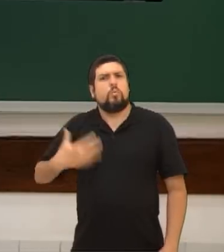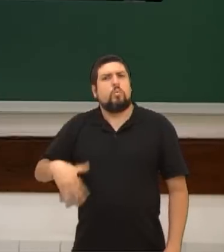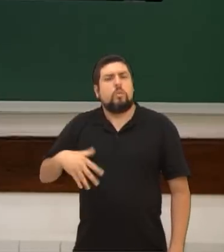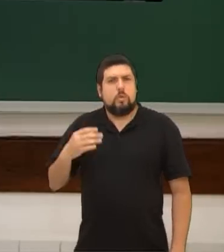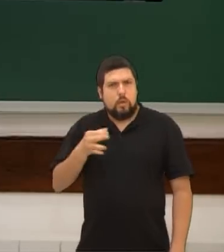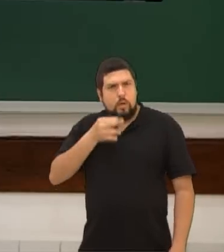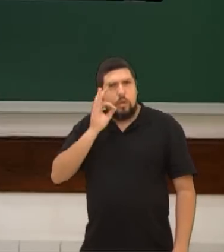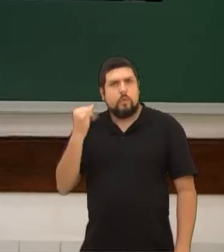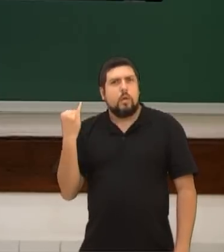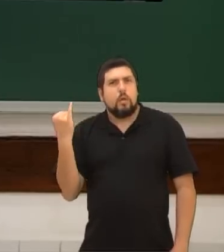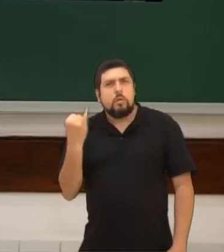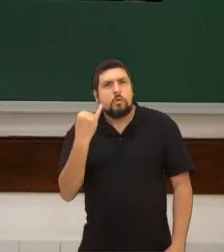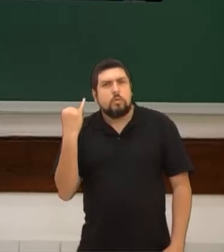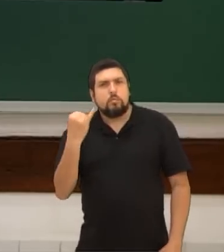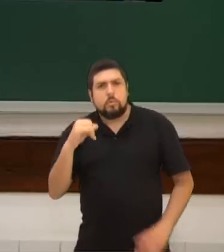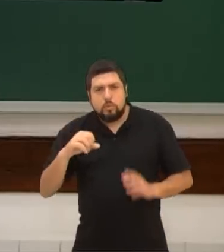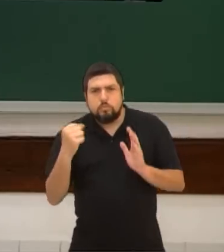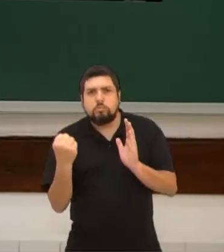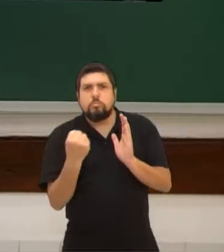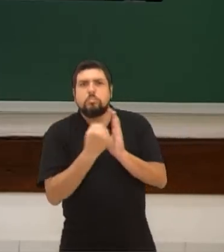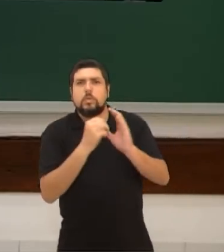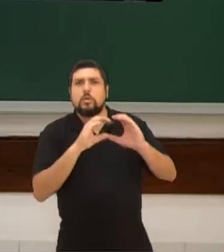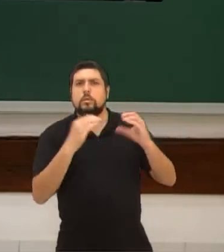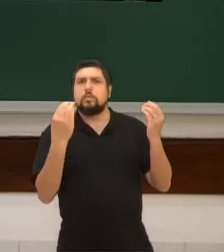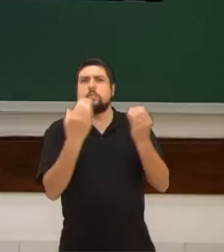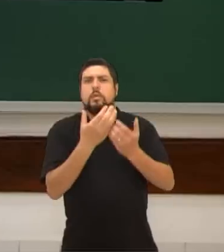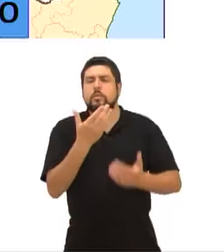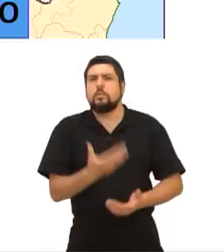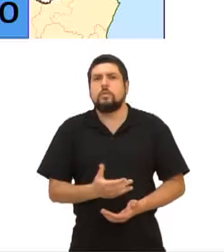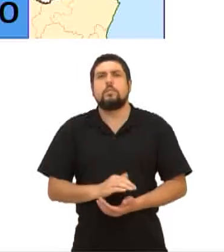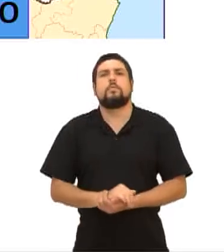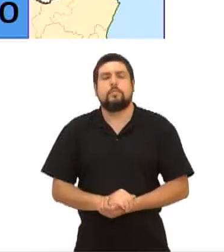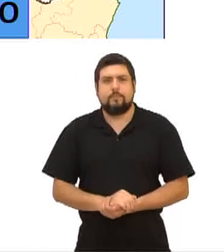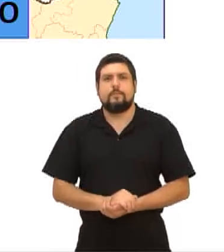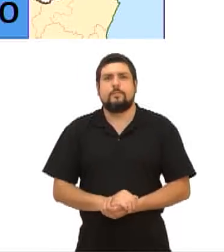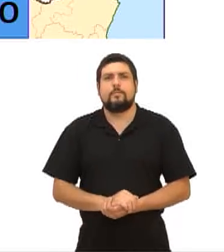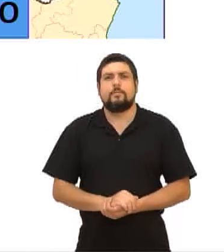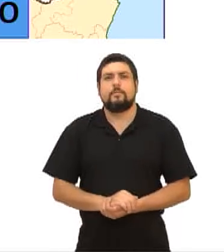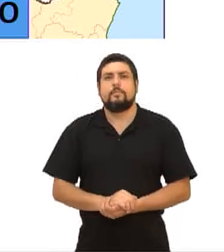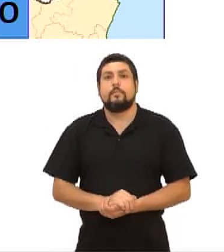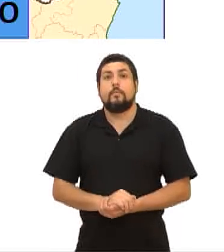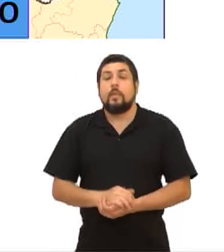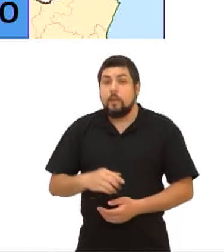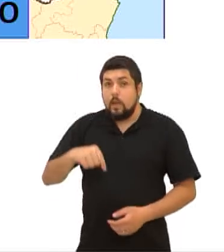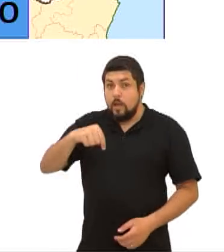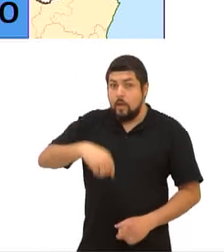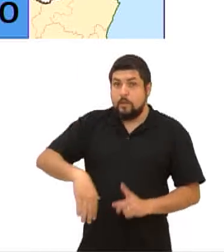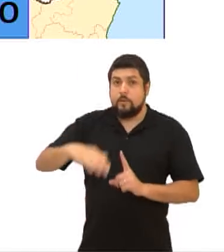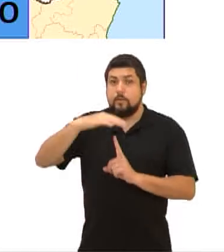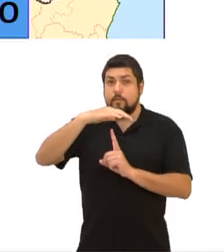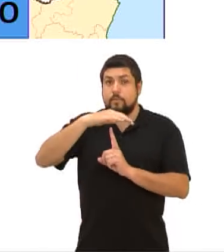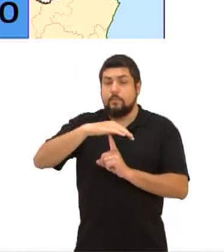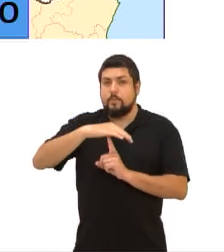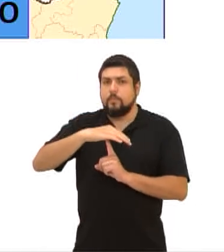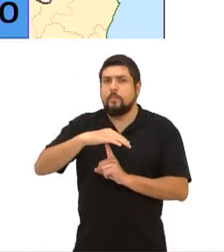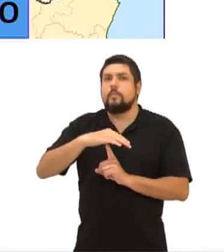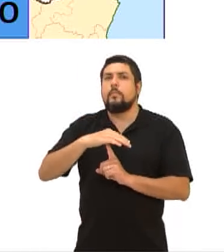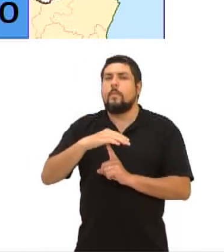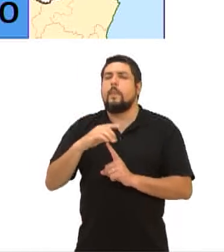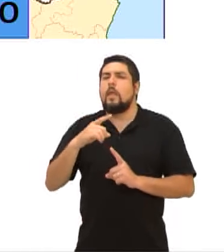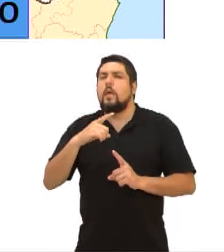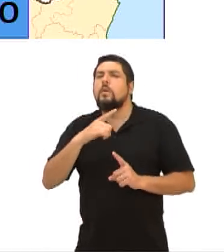assim que chegou a dar o nome no estádio? Então, o café, aqui no estado do Paraná, ele está em